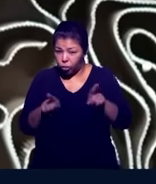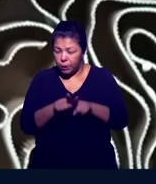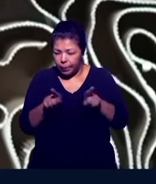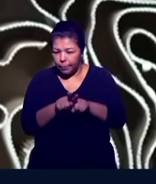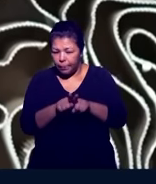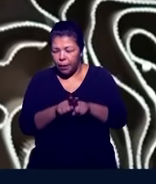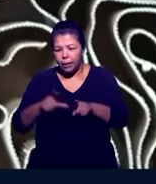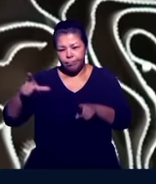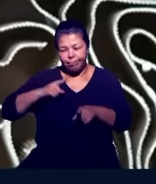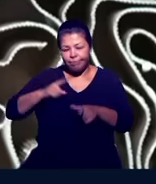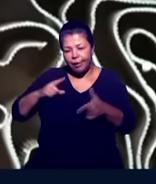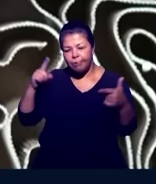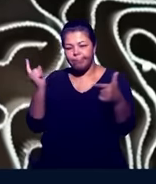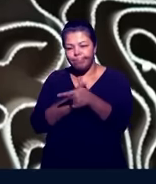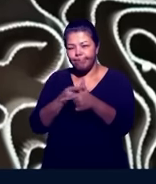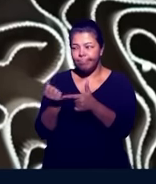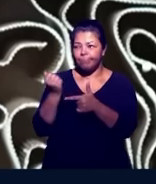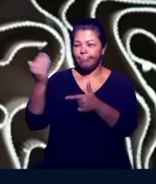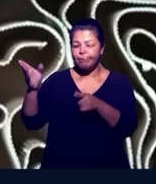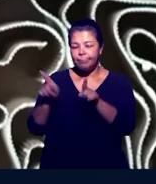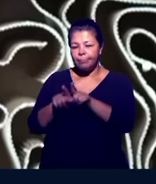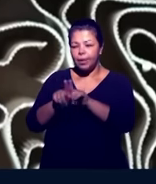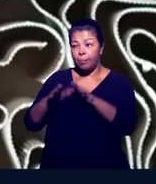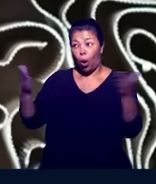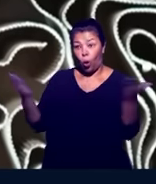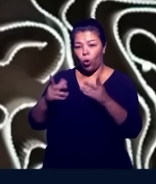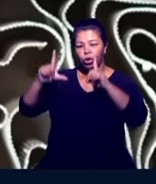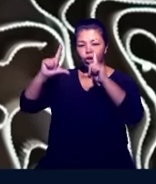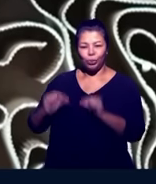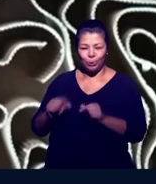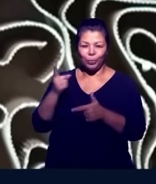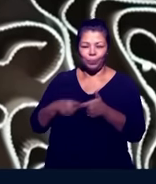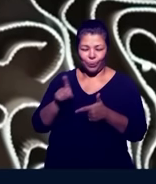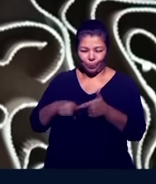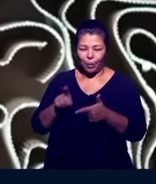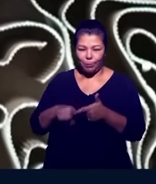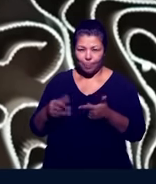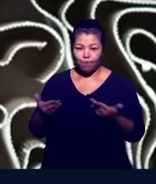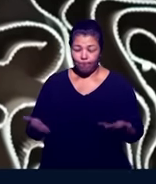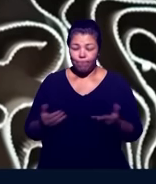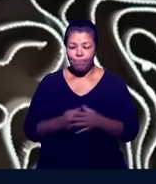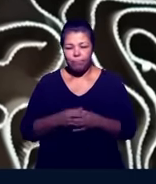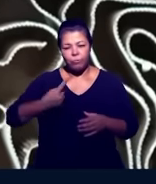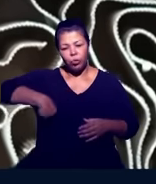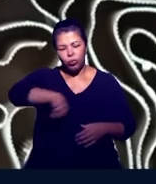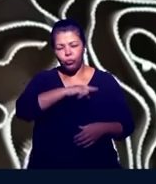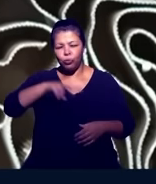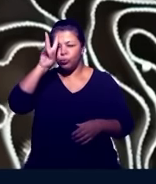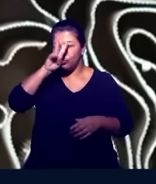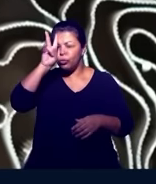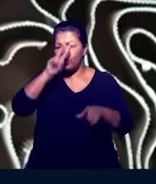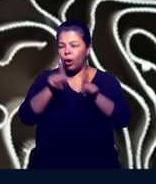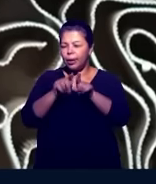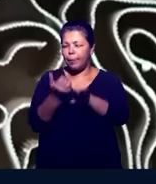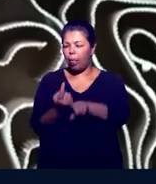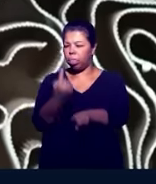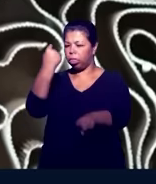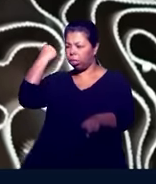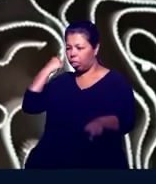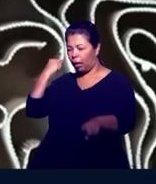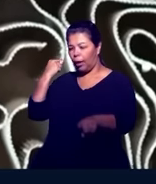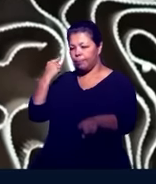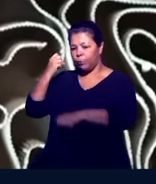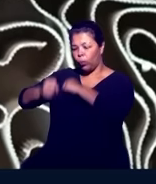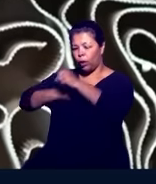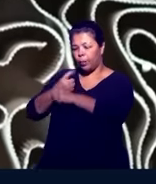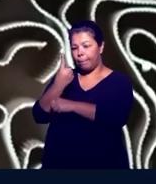ser um problema inflação tá indo para um patamar relativamente baixo e em relação ao nosso histórico desde o plano real 1994